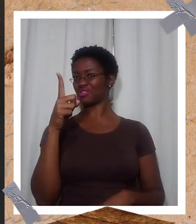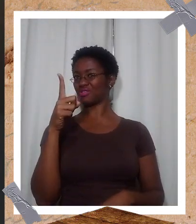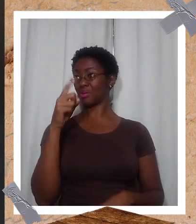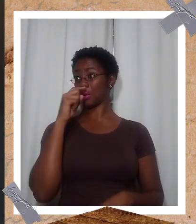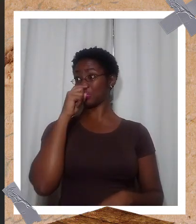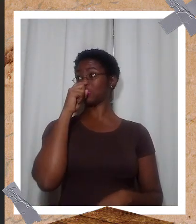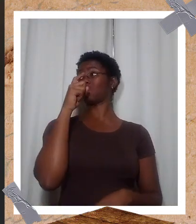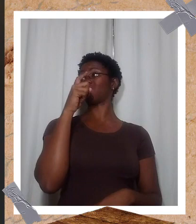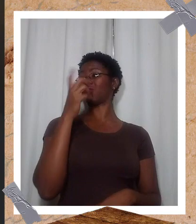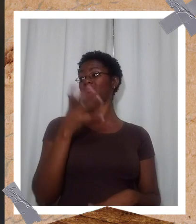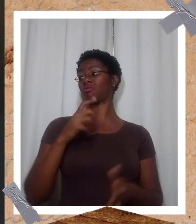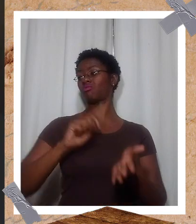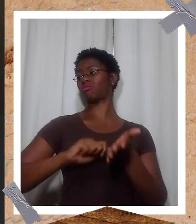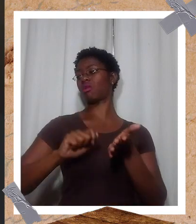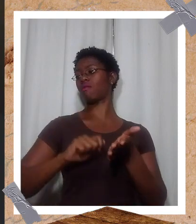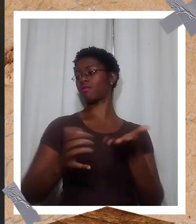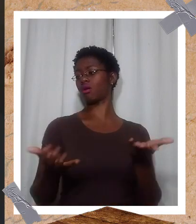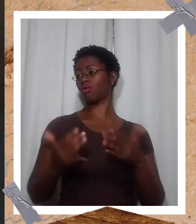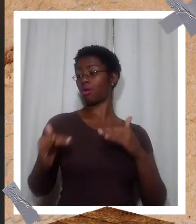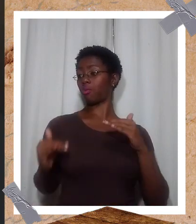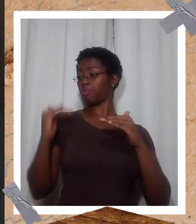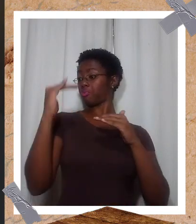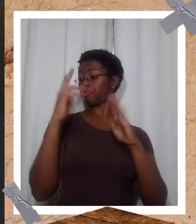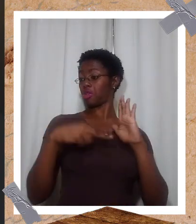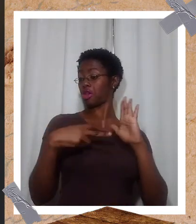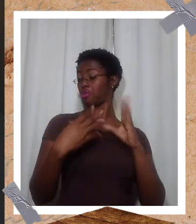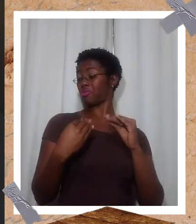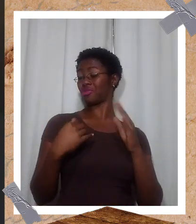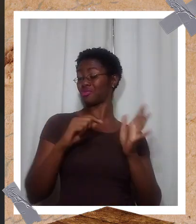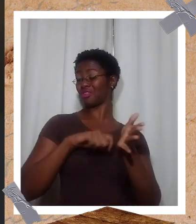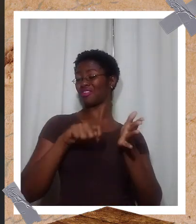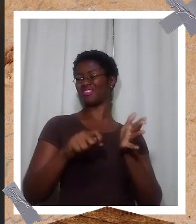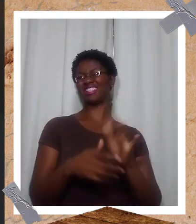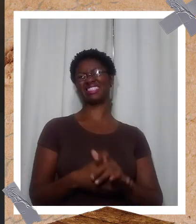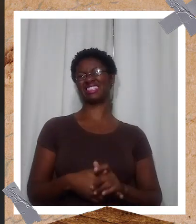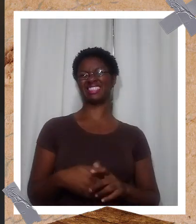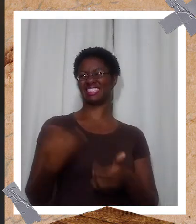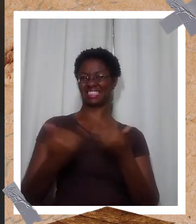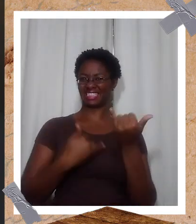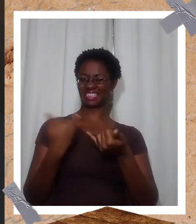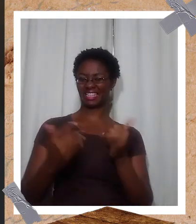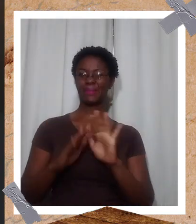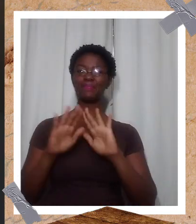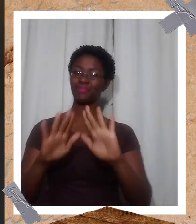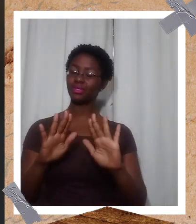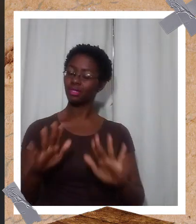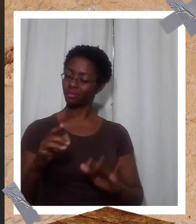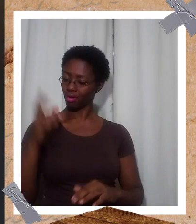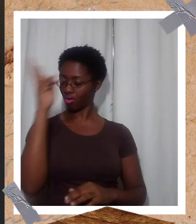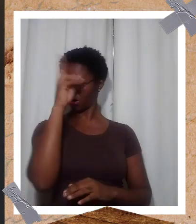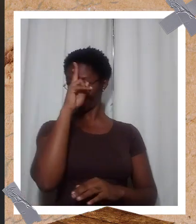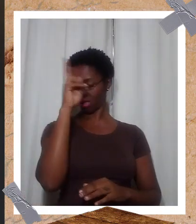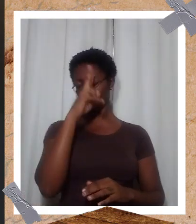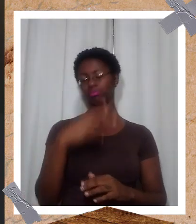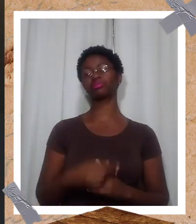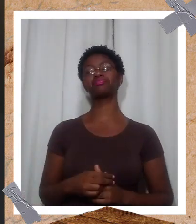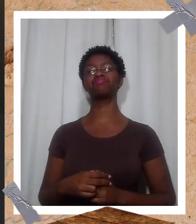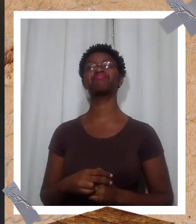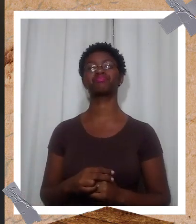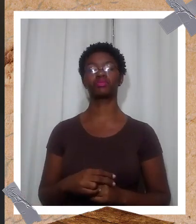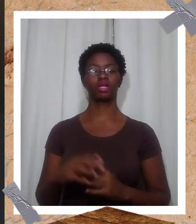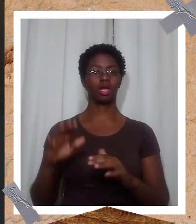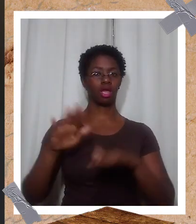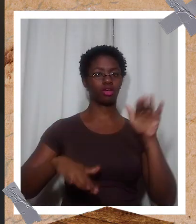escritor, né? E eu lembro dos momentos solitários no qual eu vivia